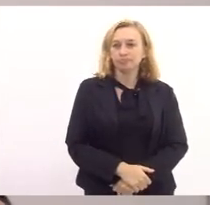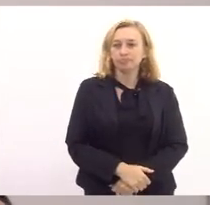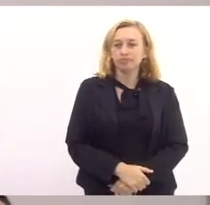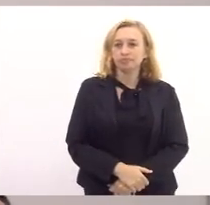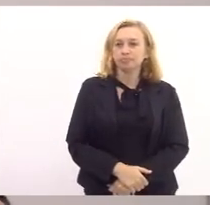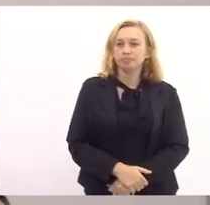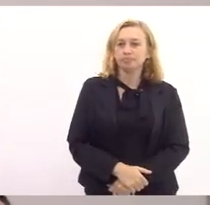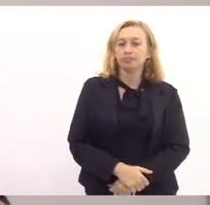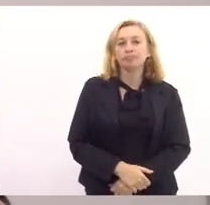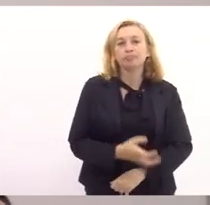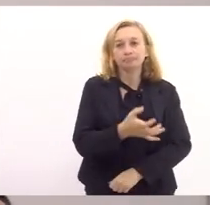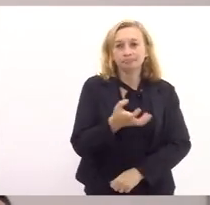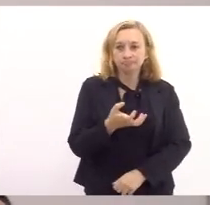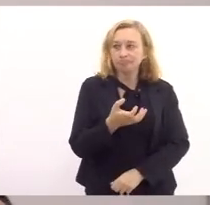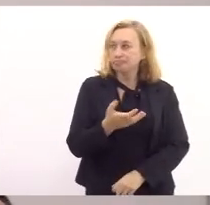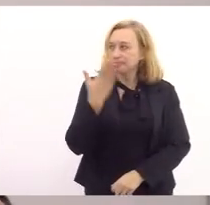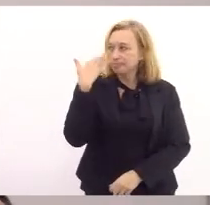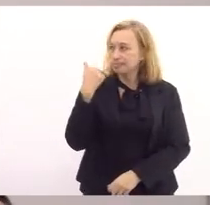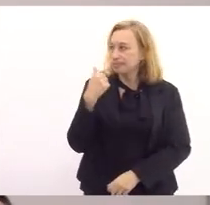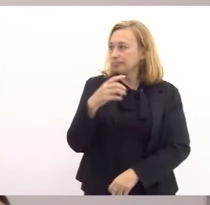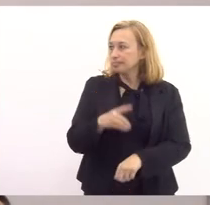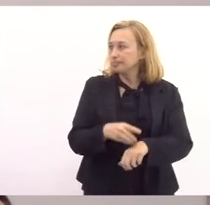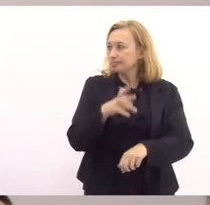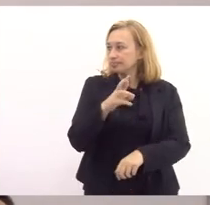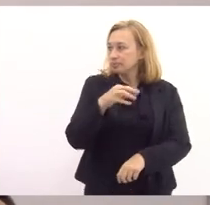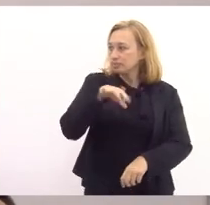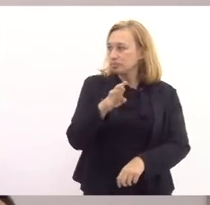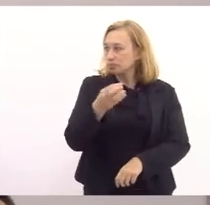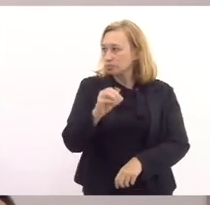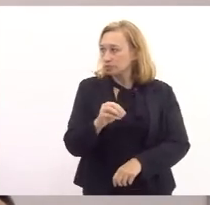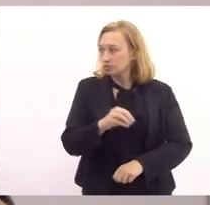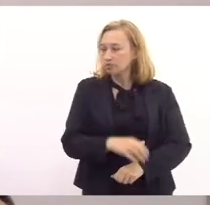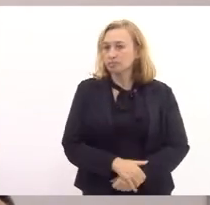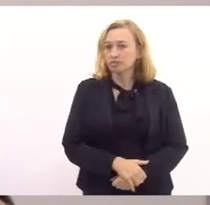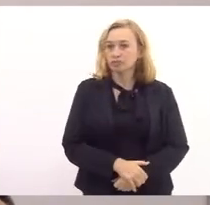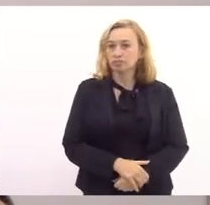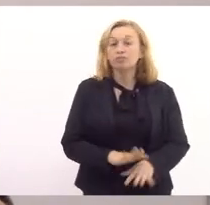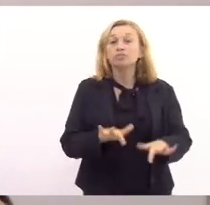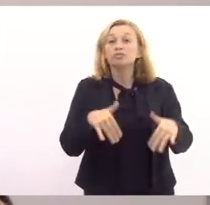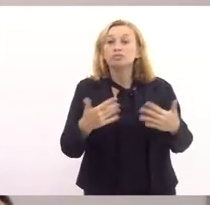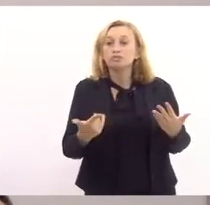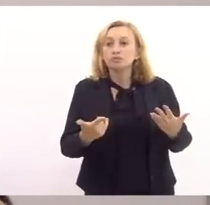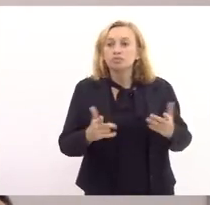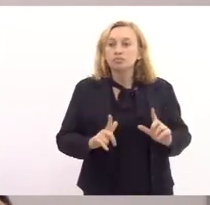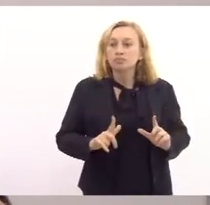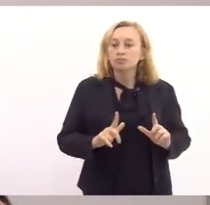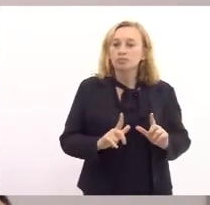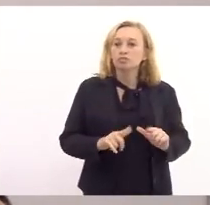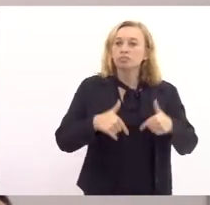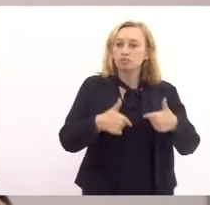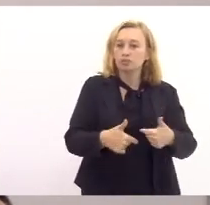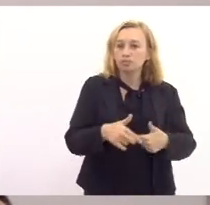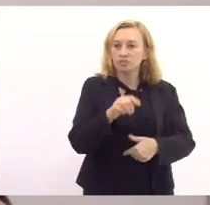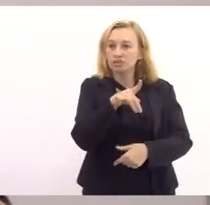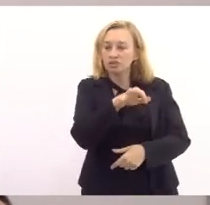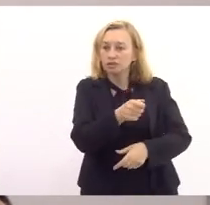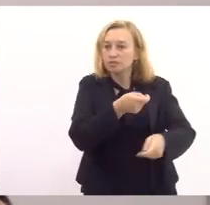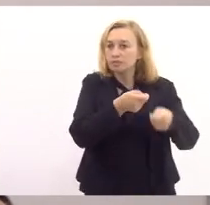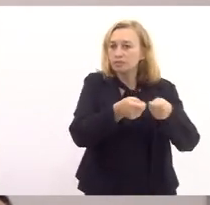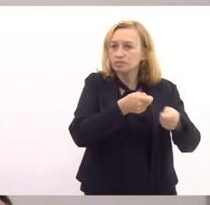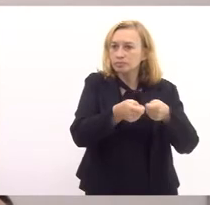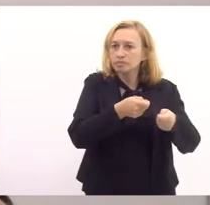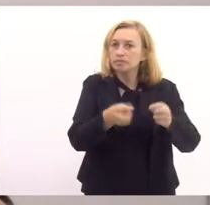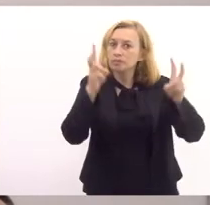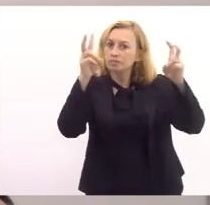concordo contigo. Então, eu queria também saber do doutor Murilo qual é a ação da agência reguladora sobre